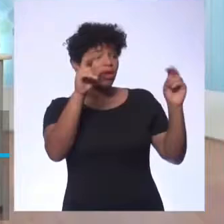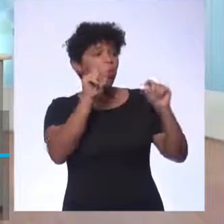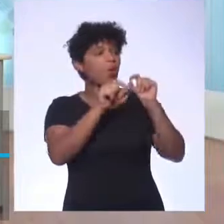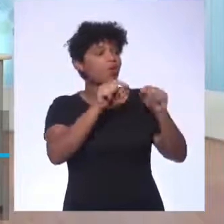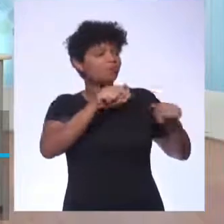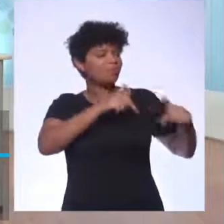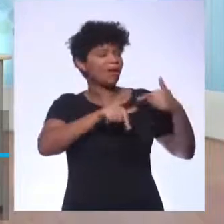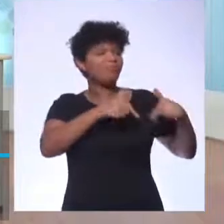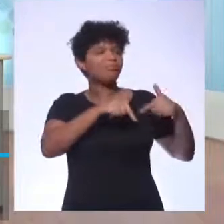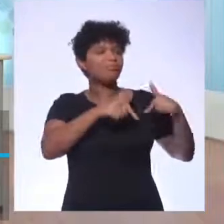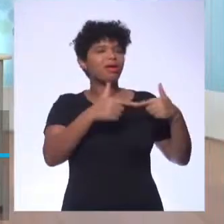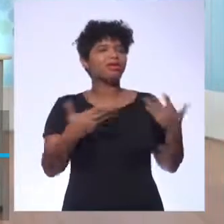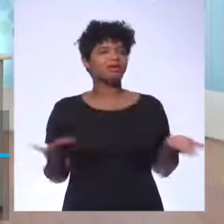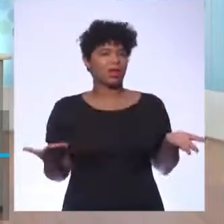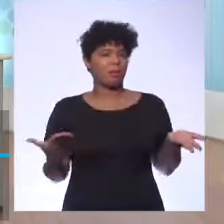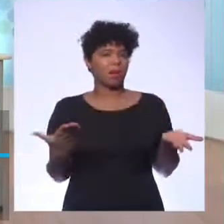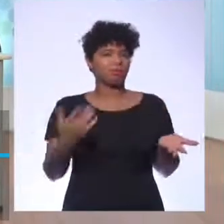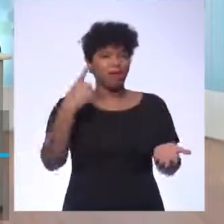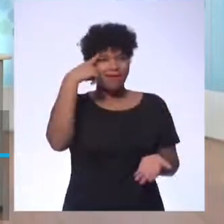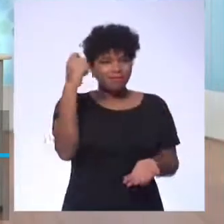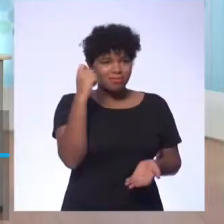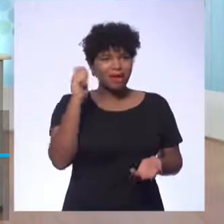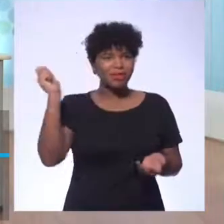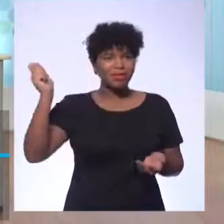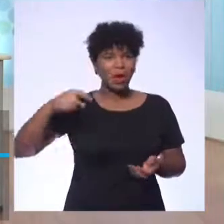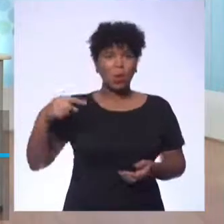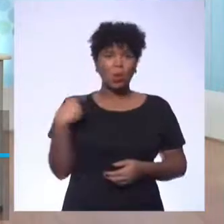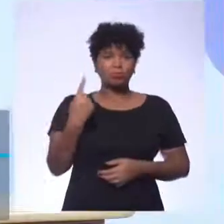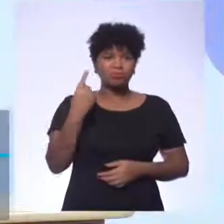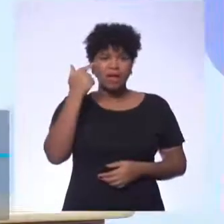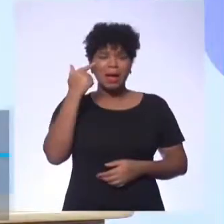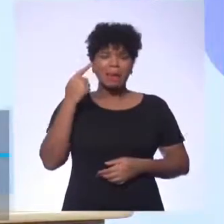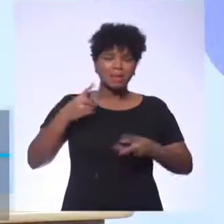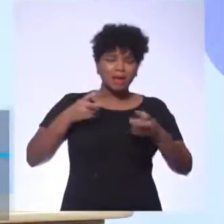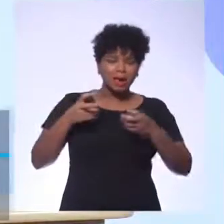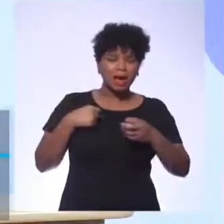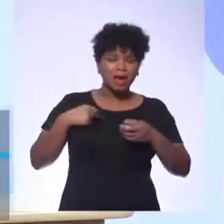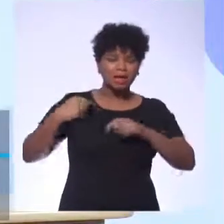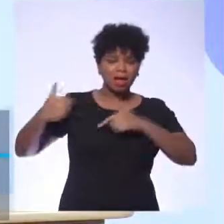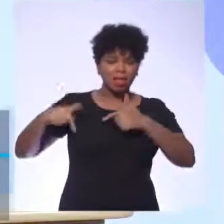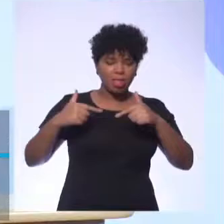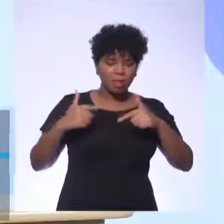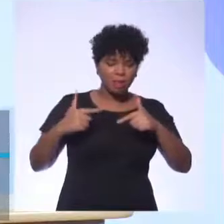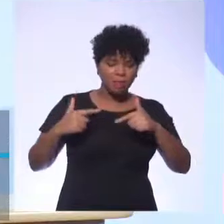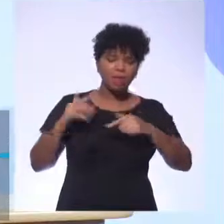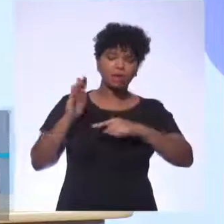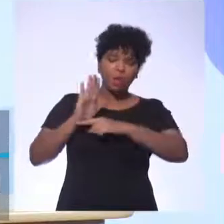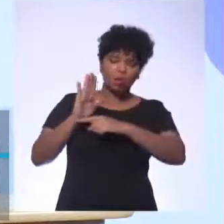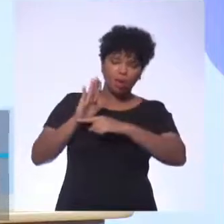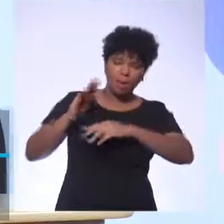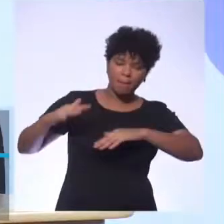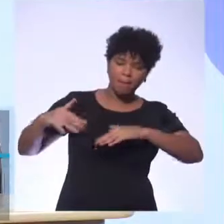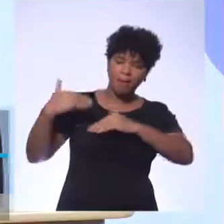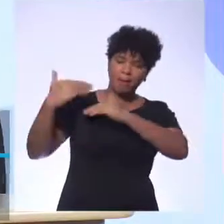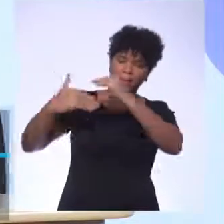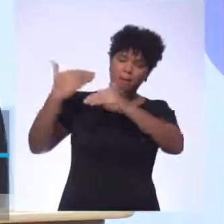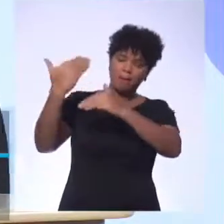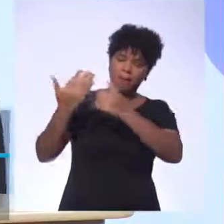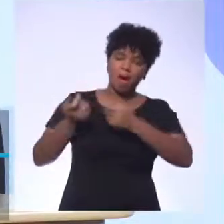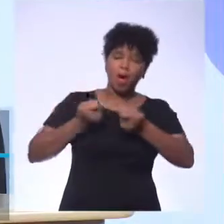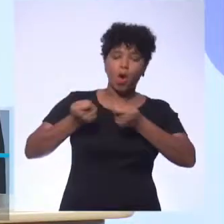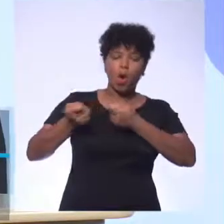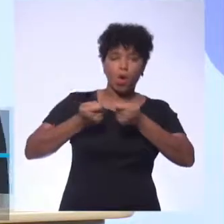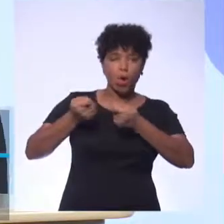Sim. Então, essa ideia de que o trabalho decente ajuda o crescimento econômico e promove